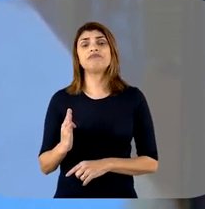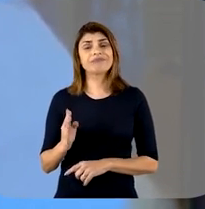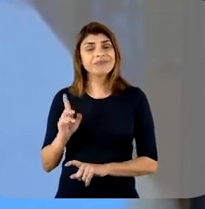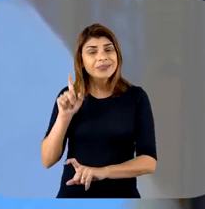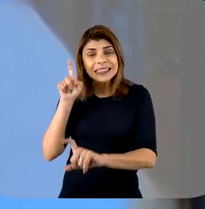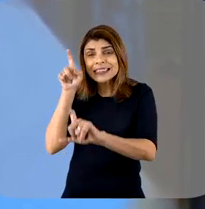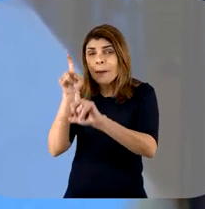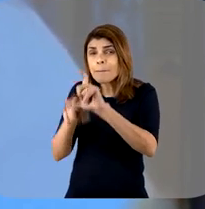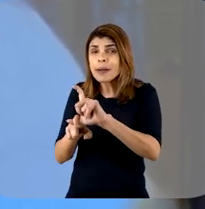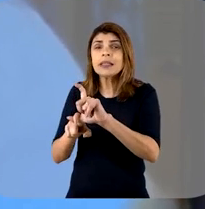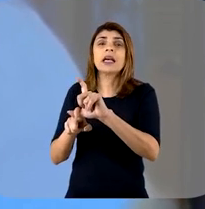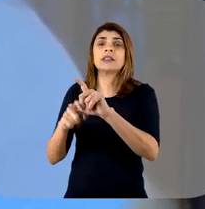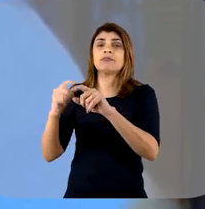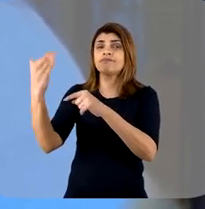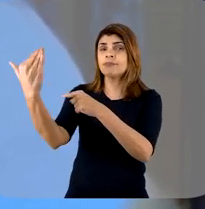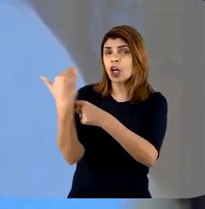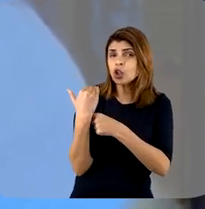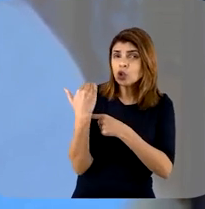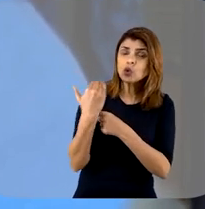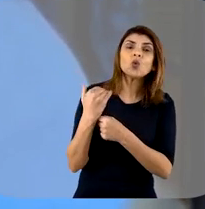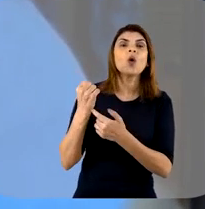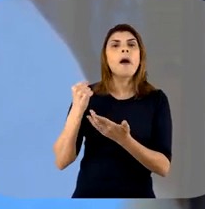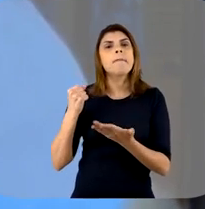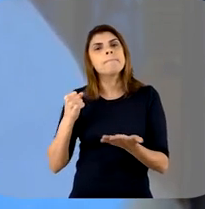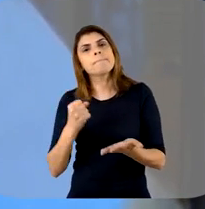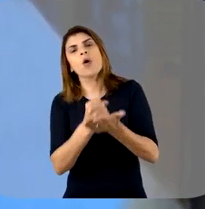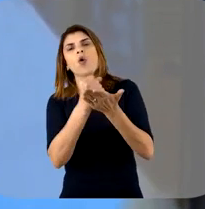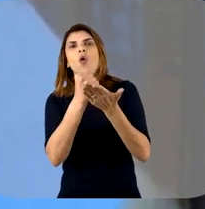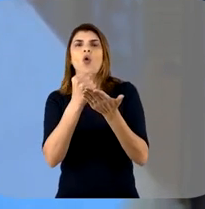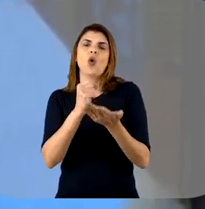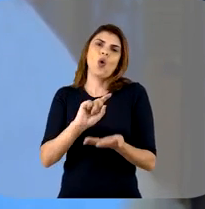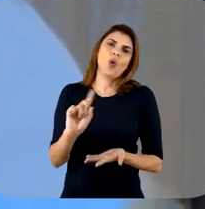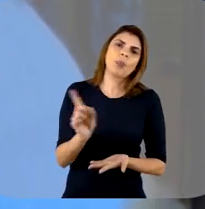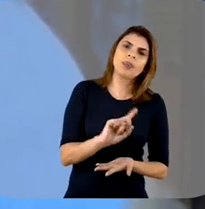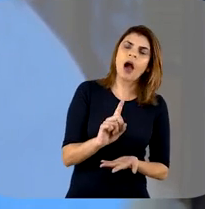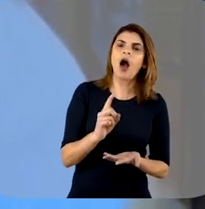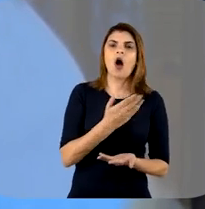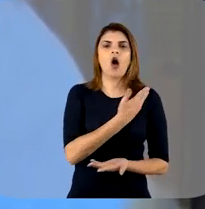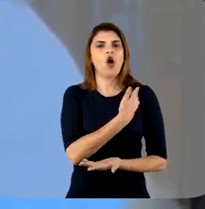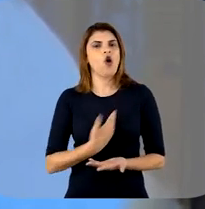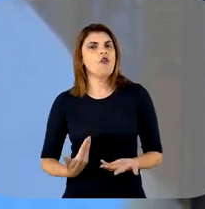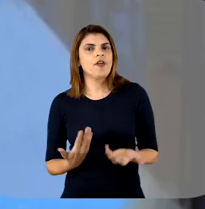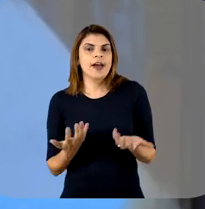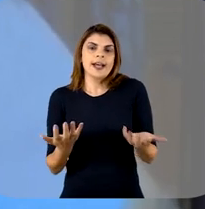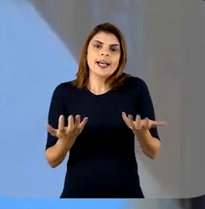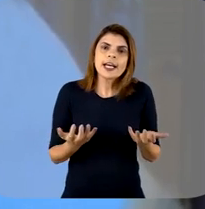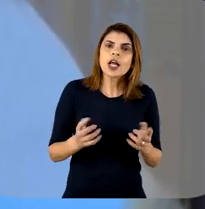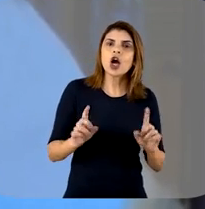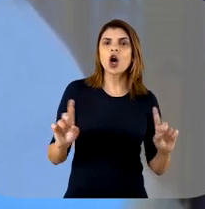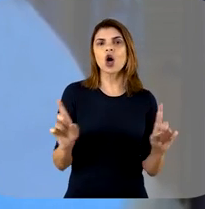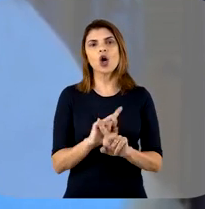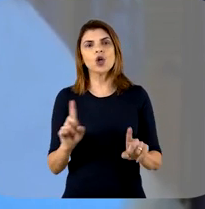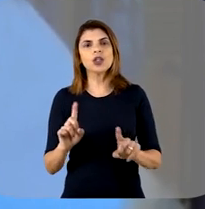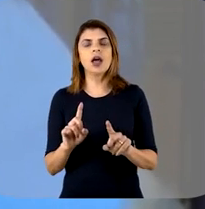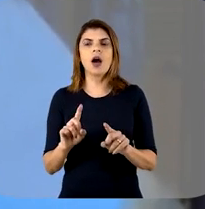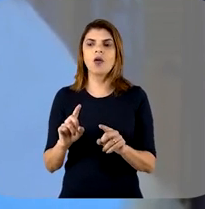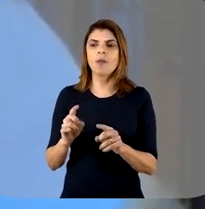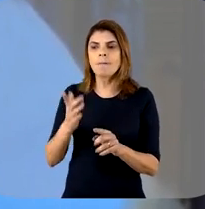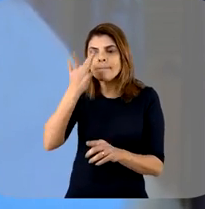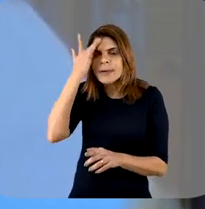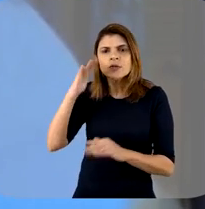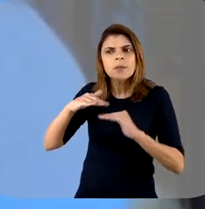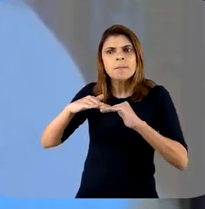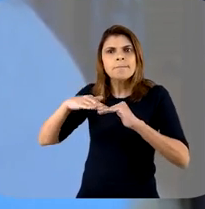de intervenções, né? Quer dizer, a capacidade do governo de apoiar ou não, né, as populações que